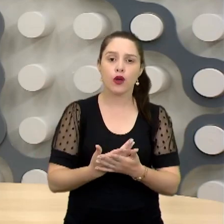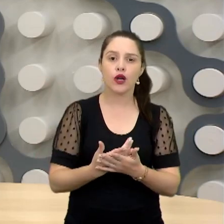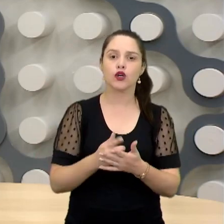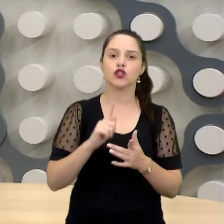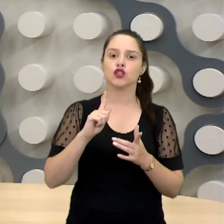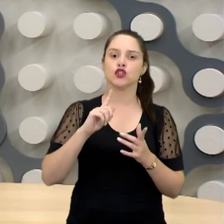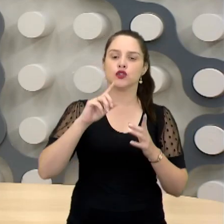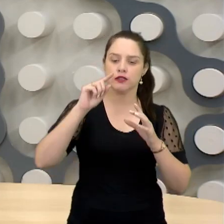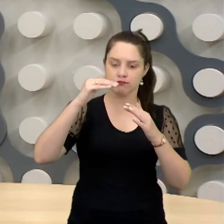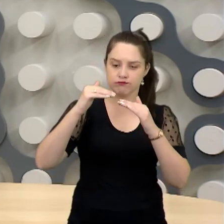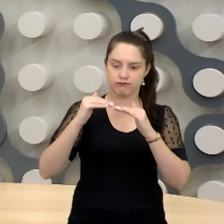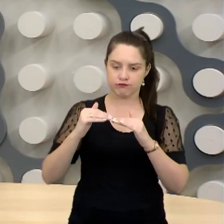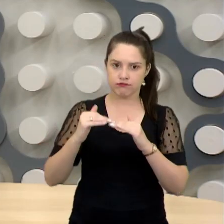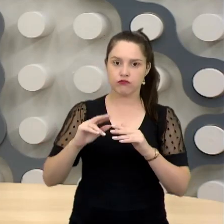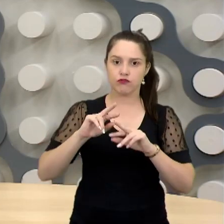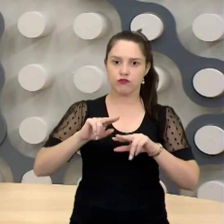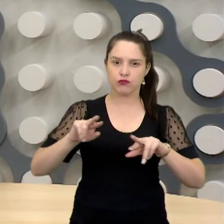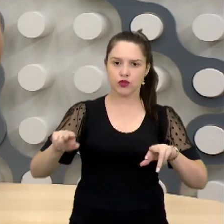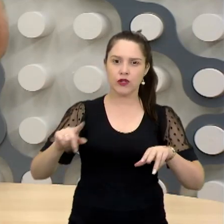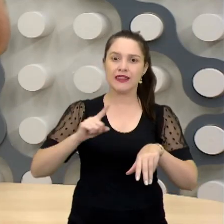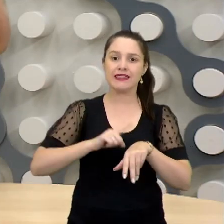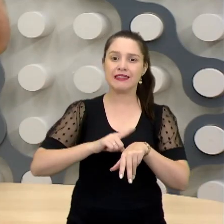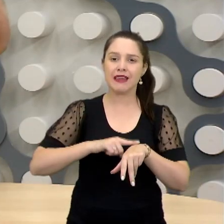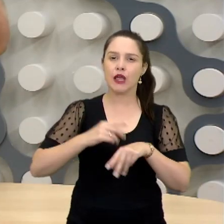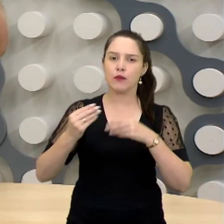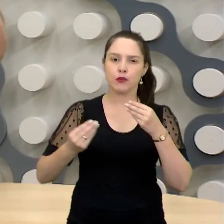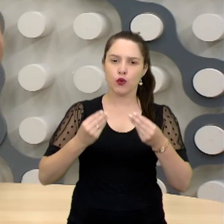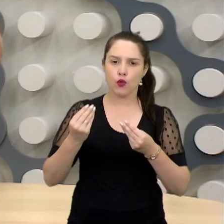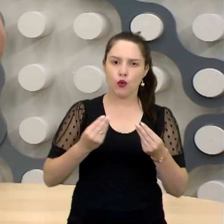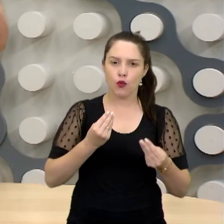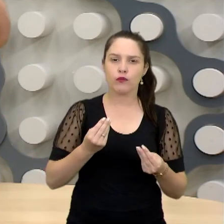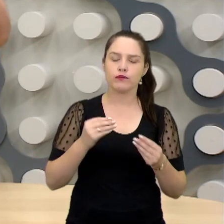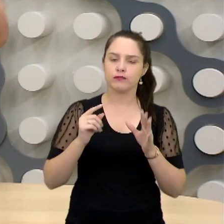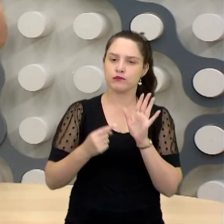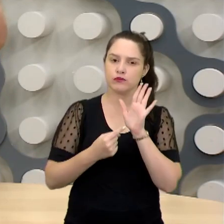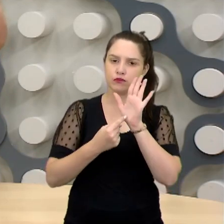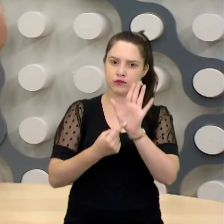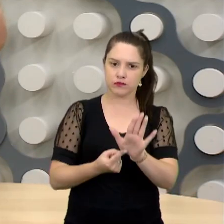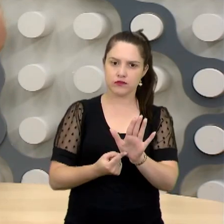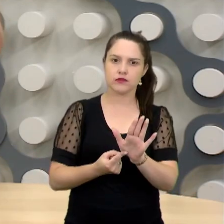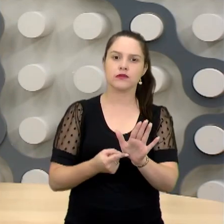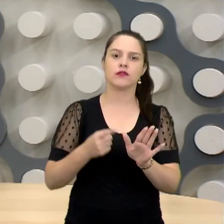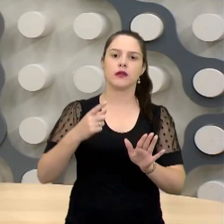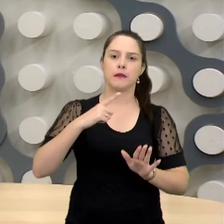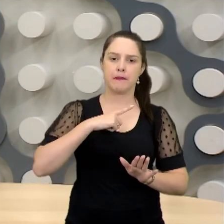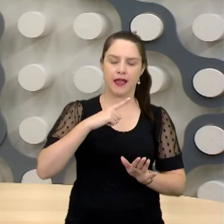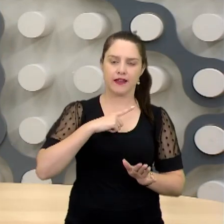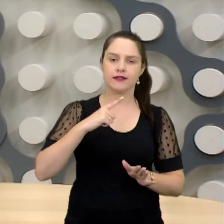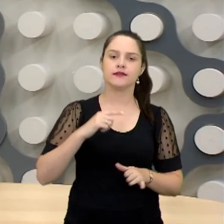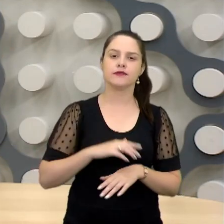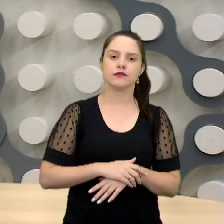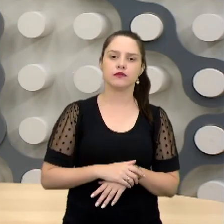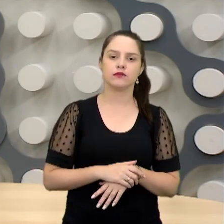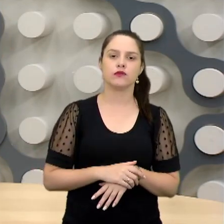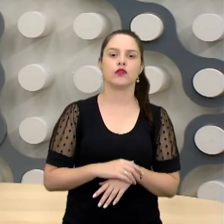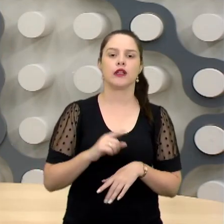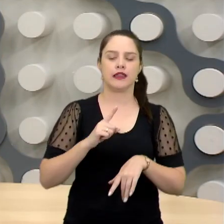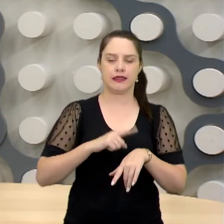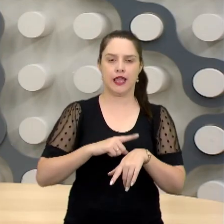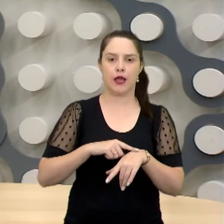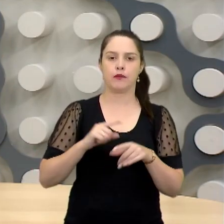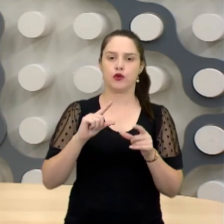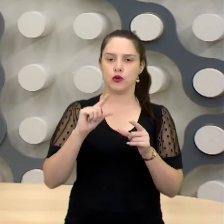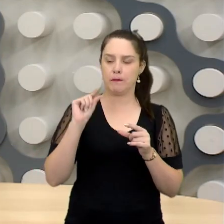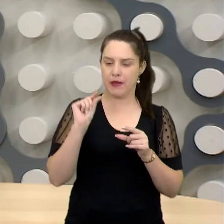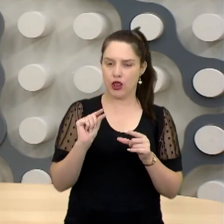que está lá, né? Então a gente observa que mesmo, né, o fanerozoico ser, né, bastante extenso assim, ele tem um tempo cronológico